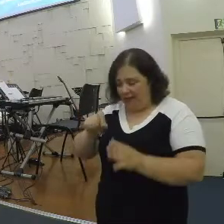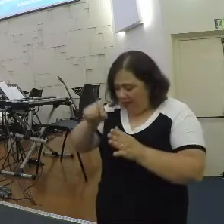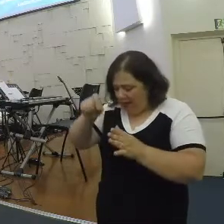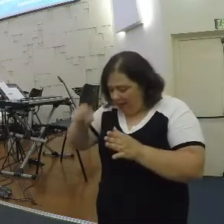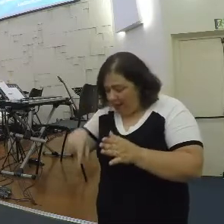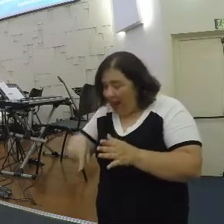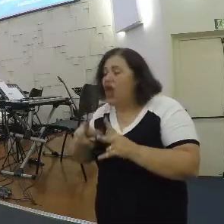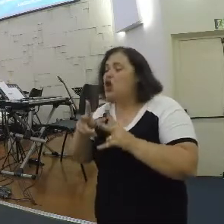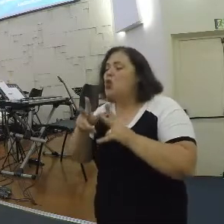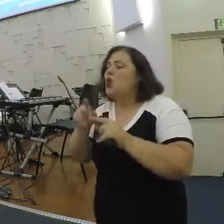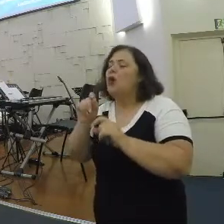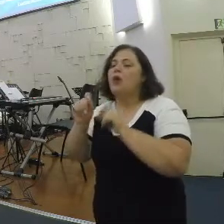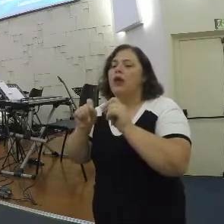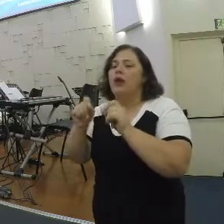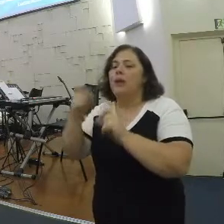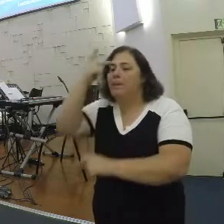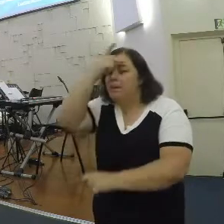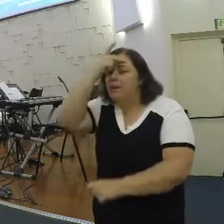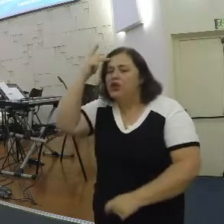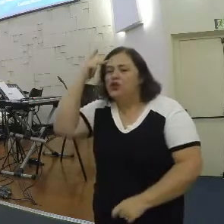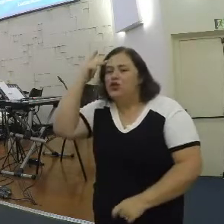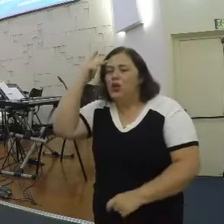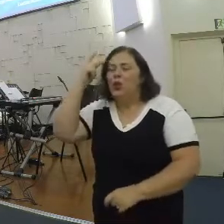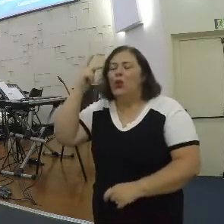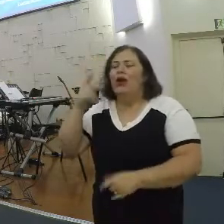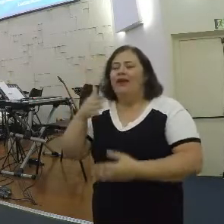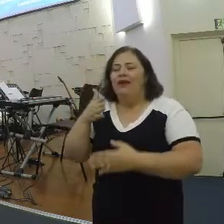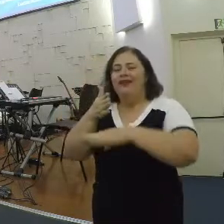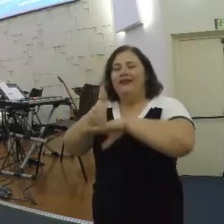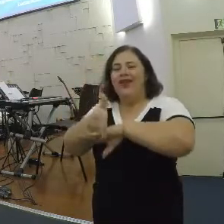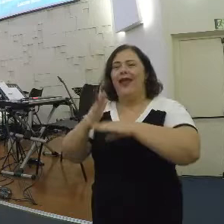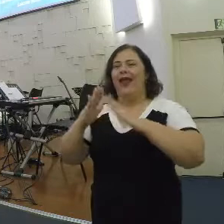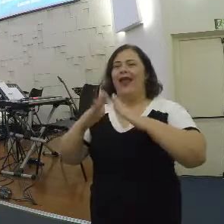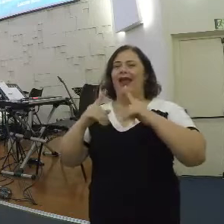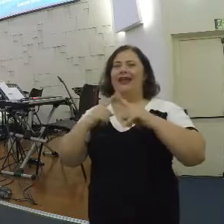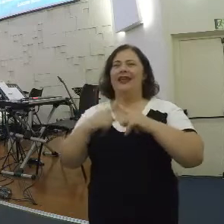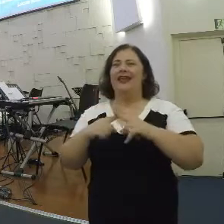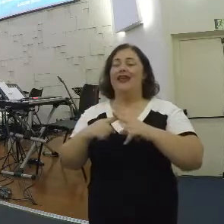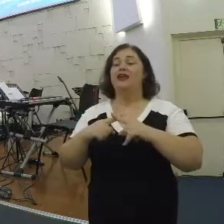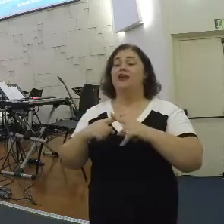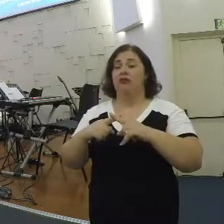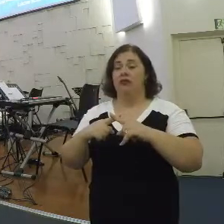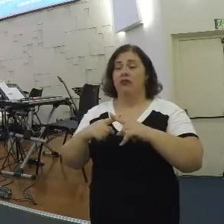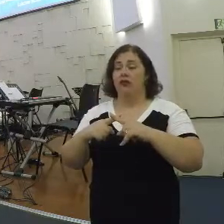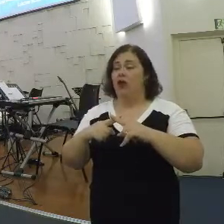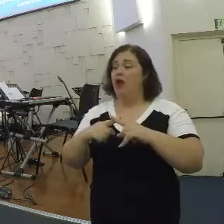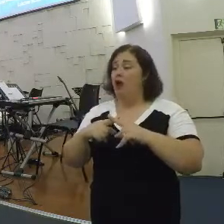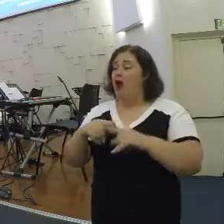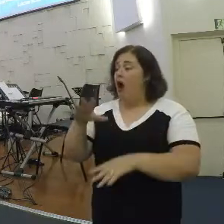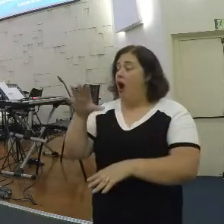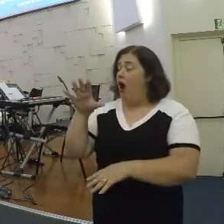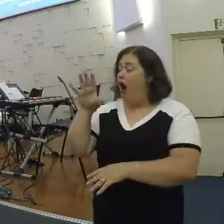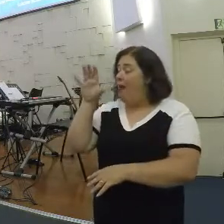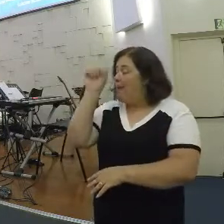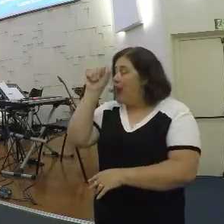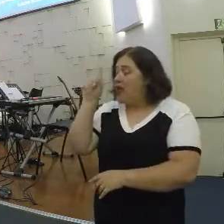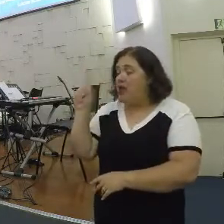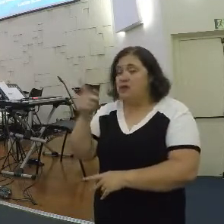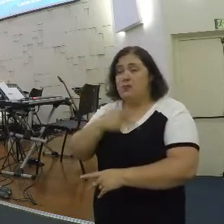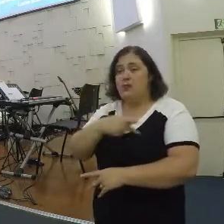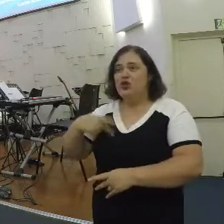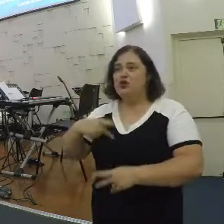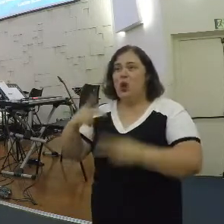ouviu a palavra e de início a recebeu com alegria. Na pouca terra da rocha, começou a haver